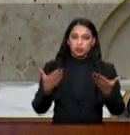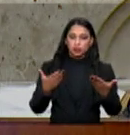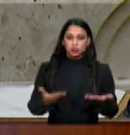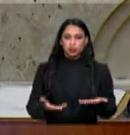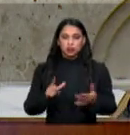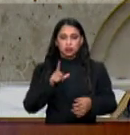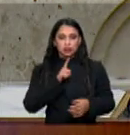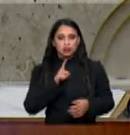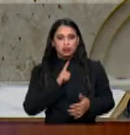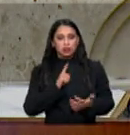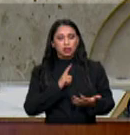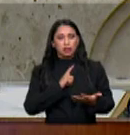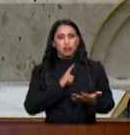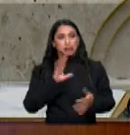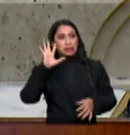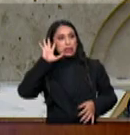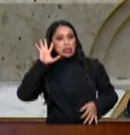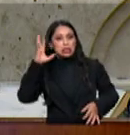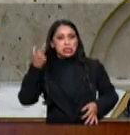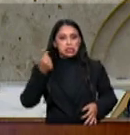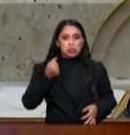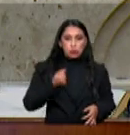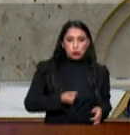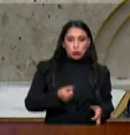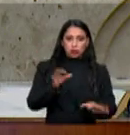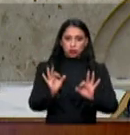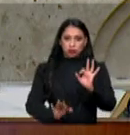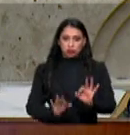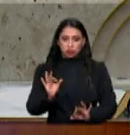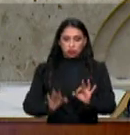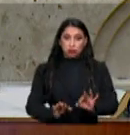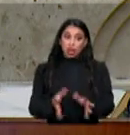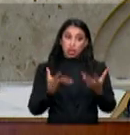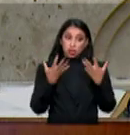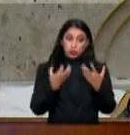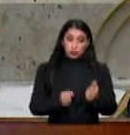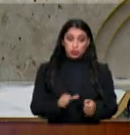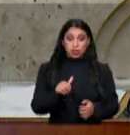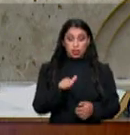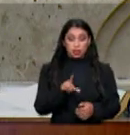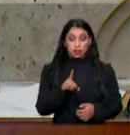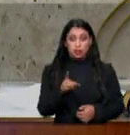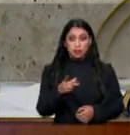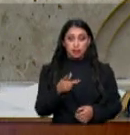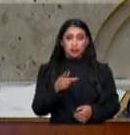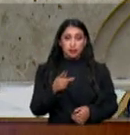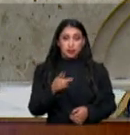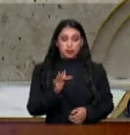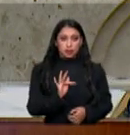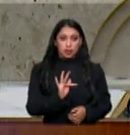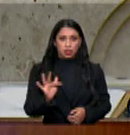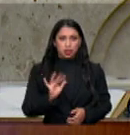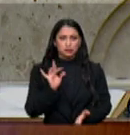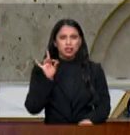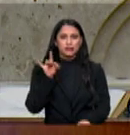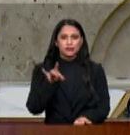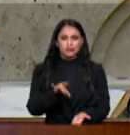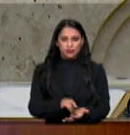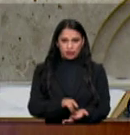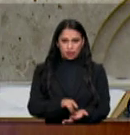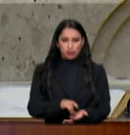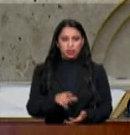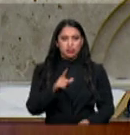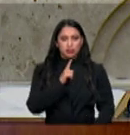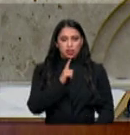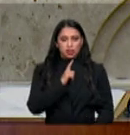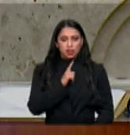judiciais, milhares de decisões judiciais, admite-se a DPF para efeito de eficiência do sistema jurídico.